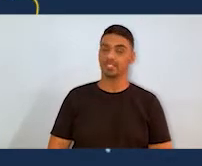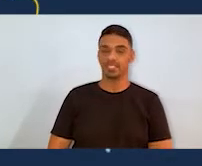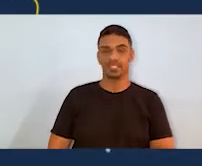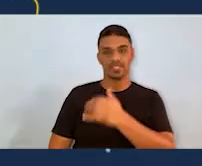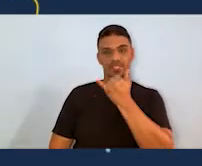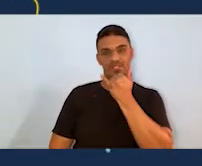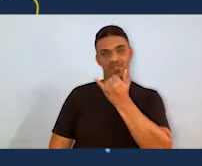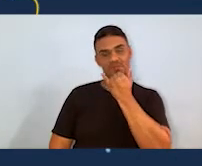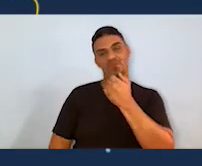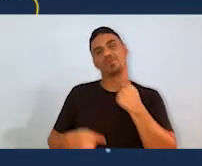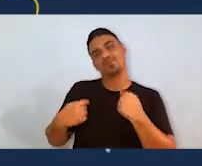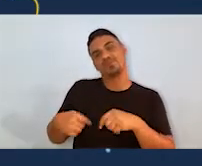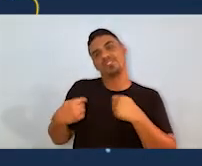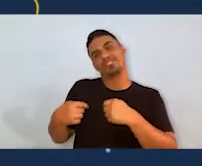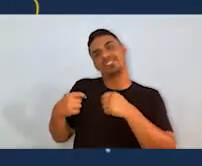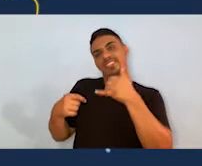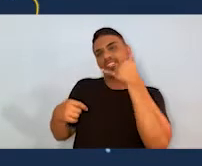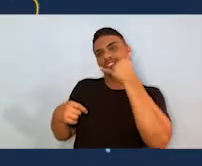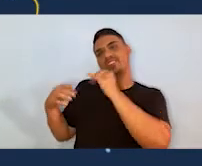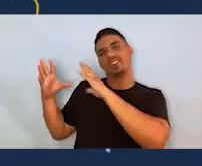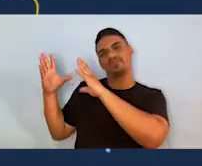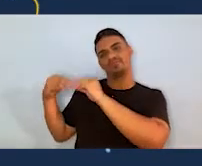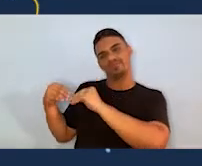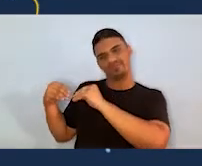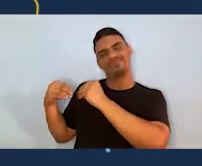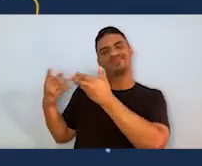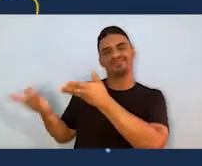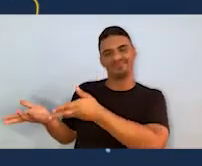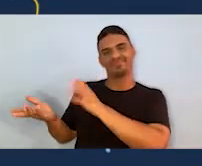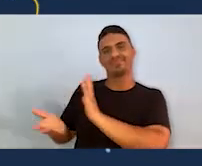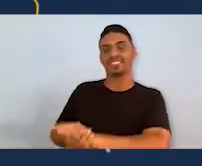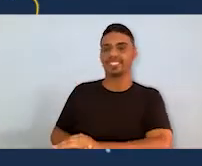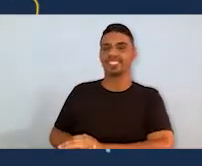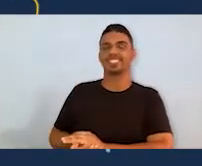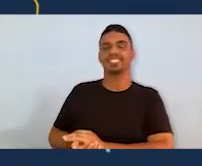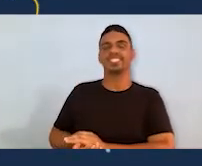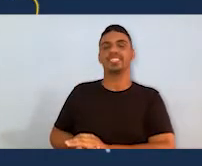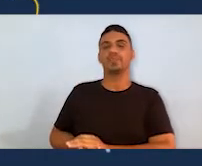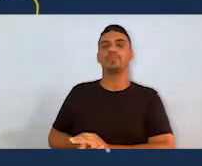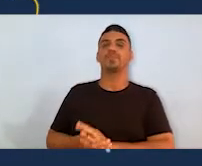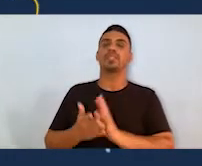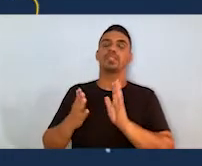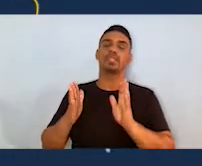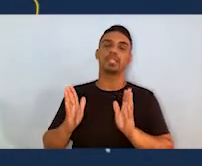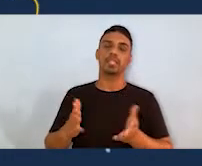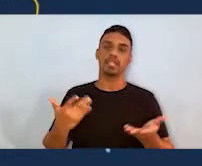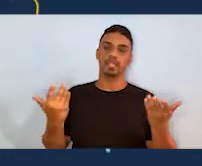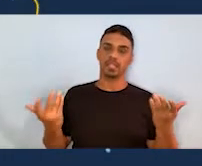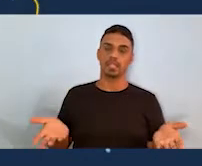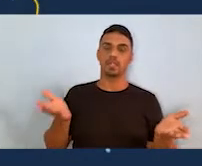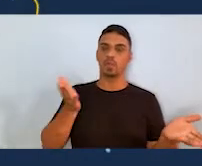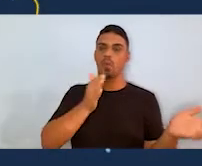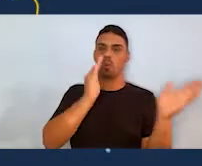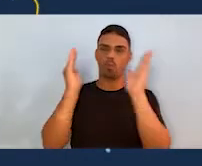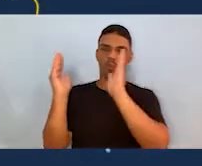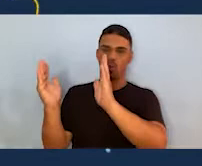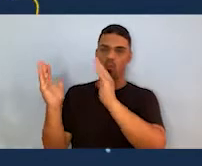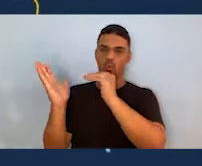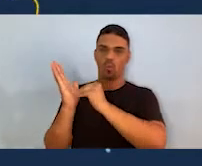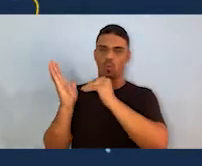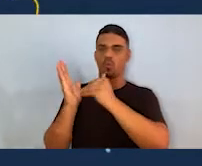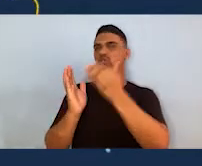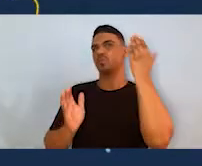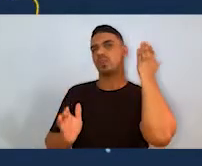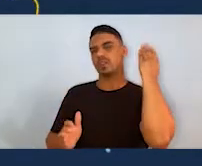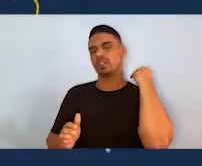Eu tive que desligar uma coisa aqui. Mas então, a última parte do meu workshop, então, o